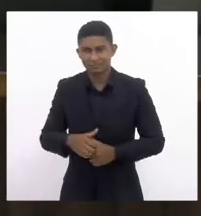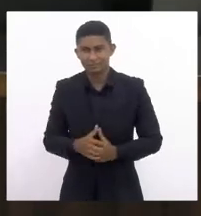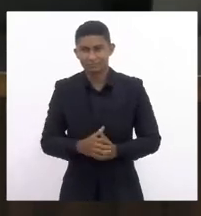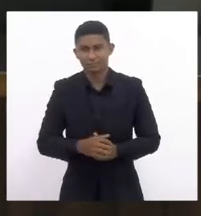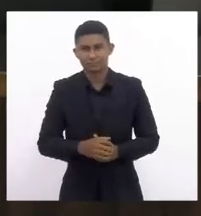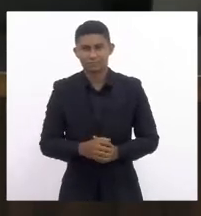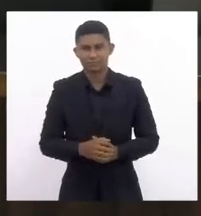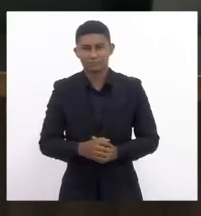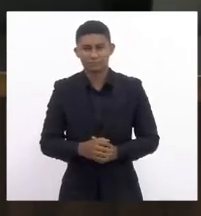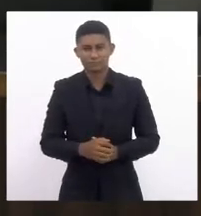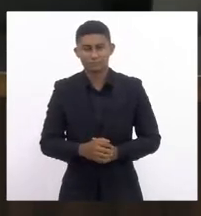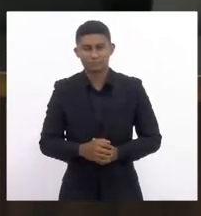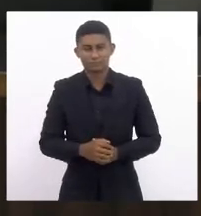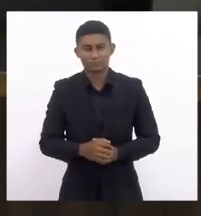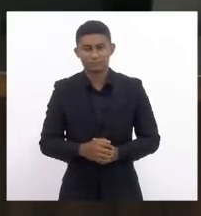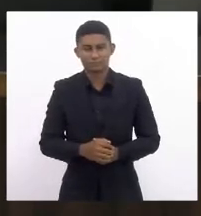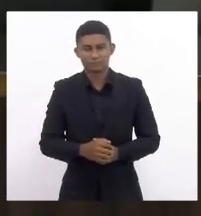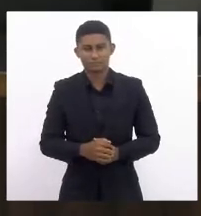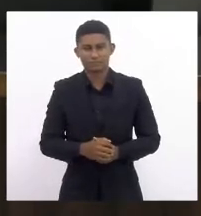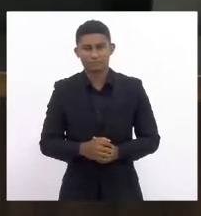Pode.